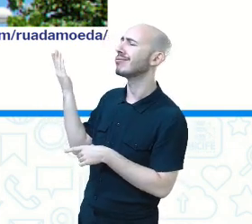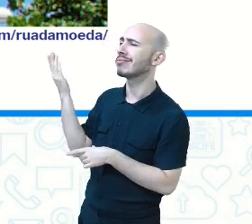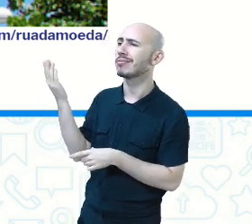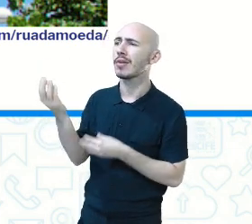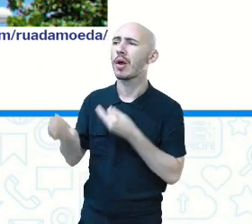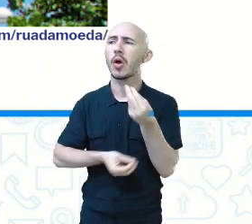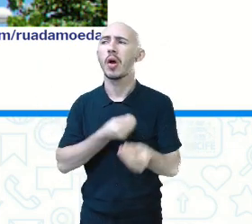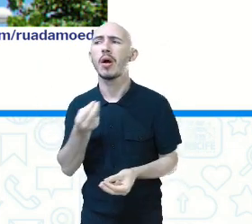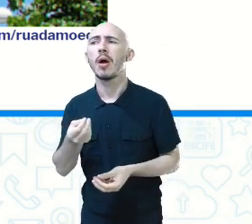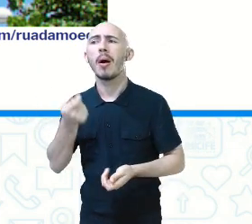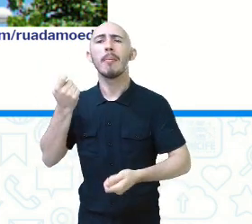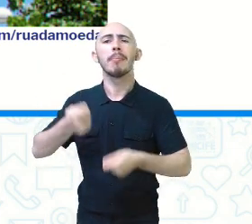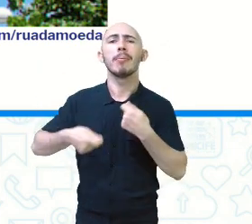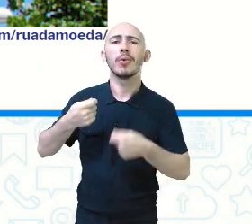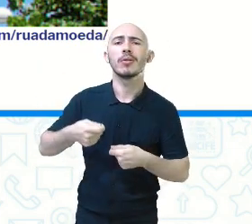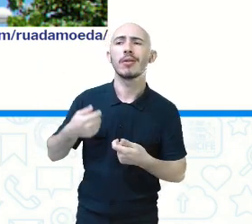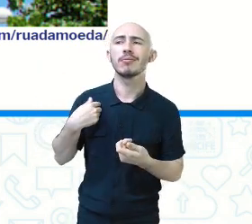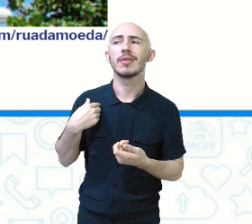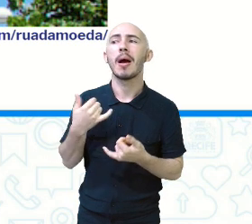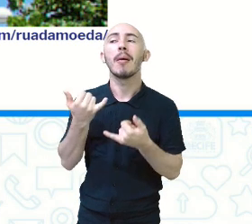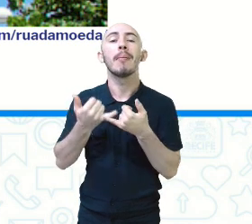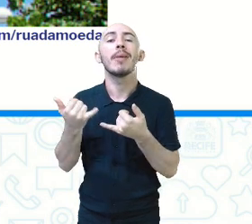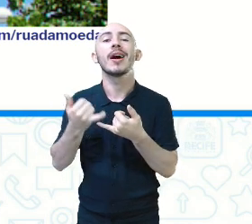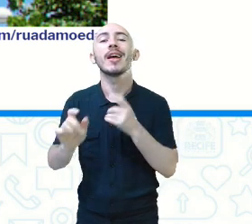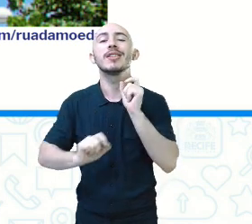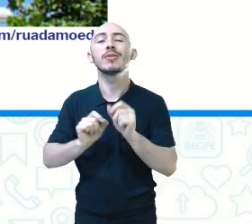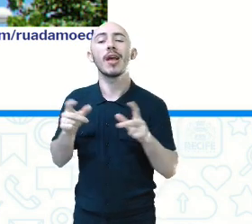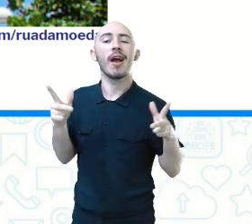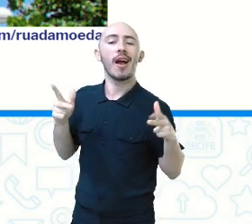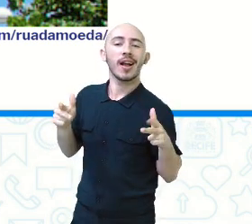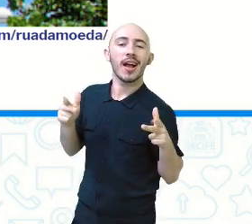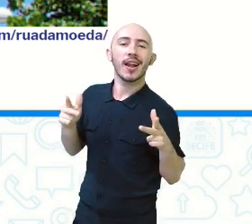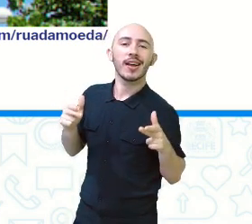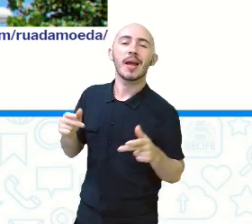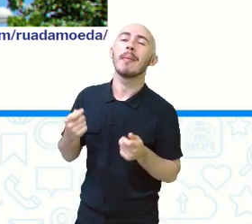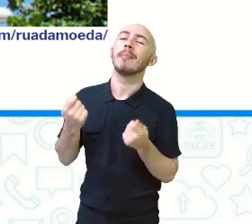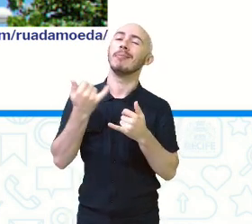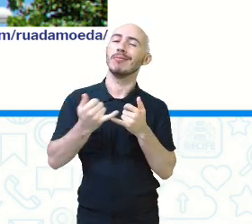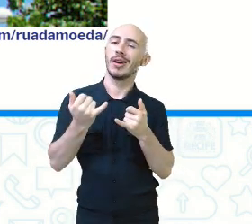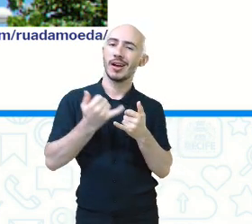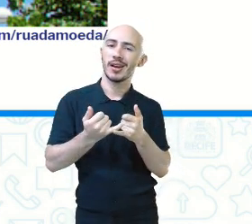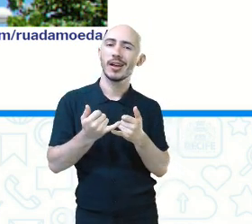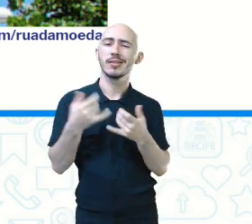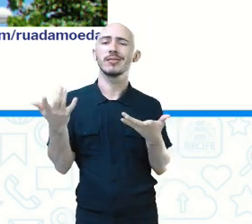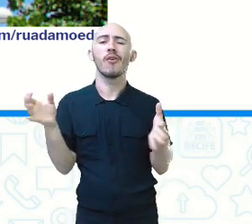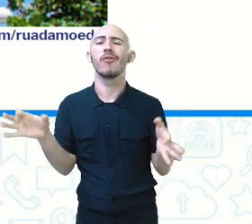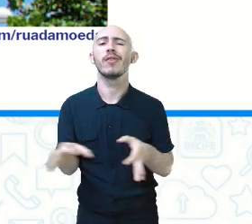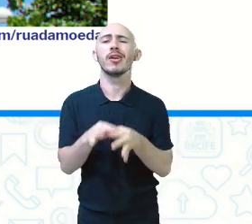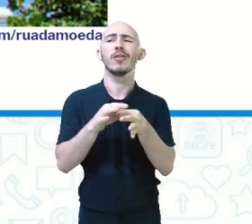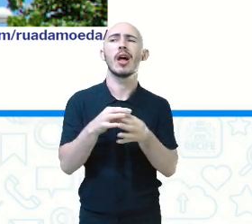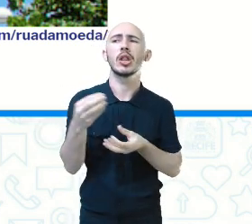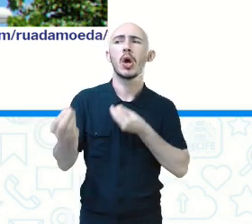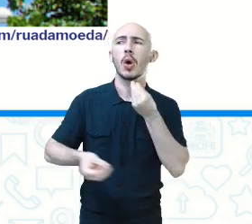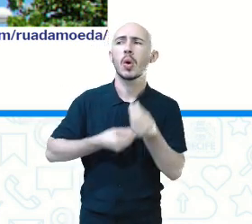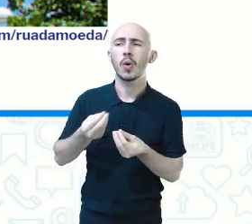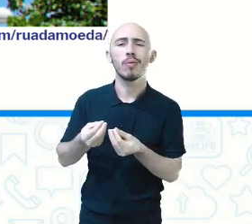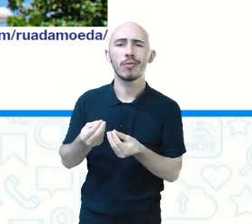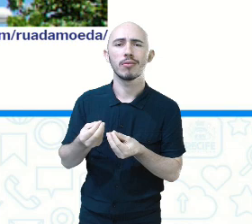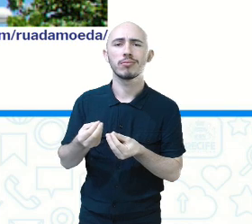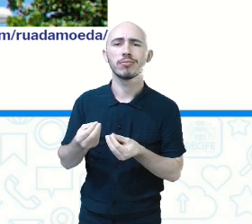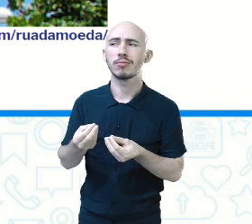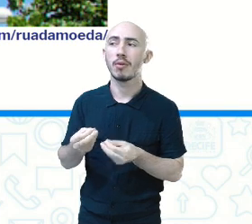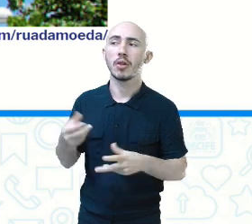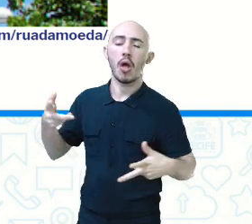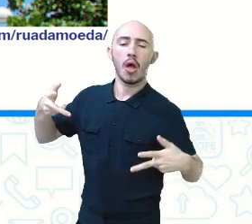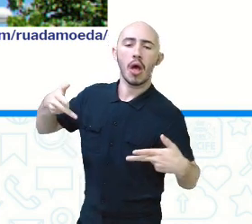posição que lembra um caranguejo? Qual a relação do caranguejo com a posição desse personagem,